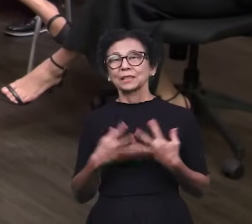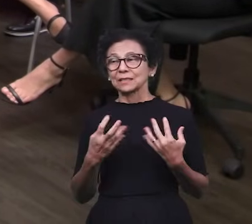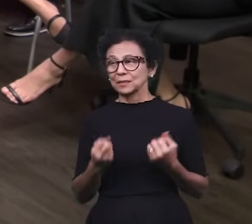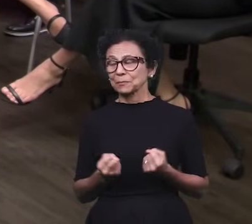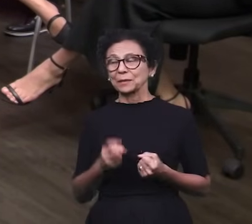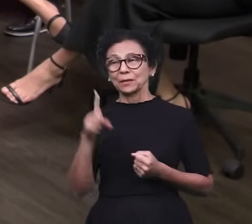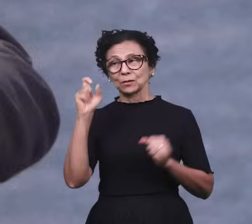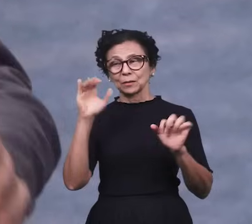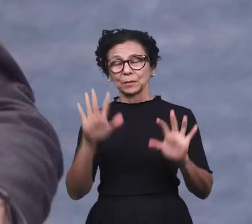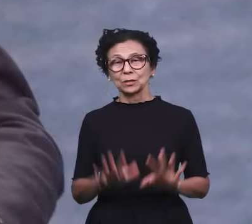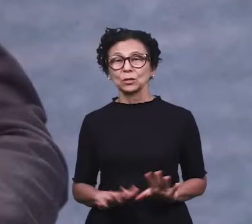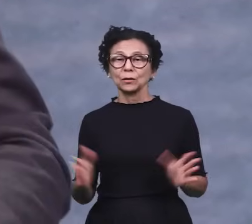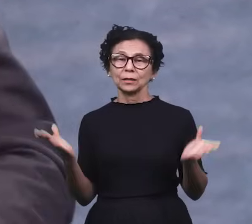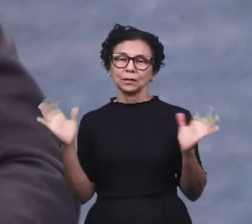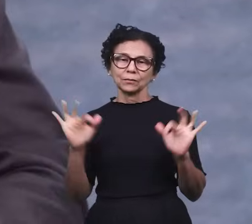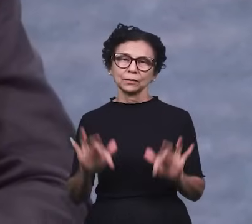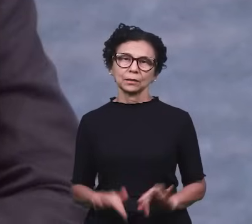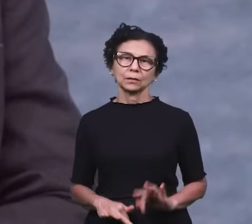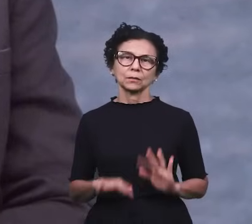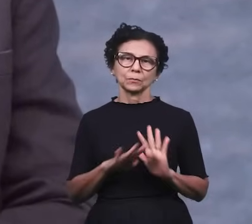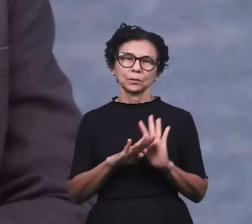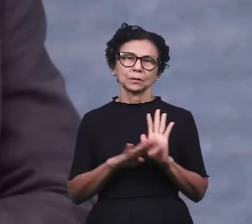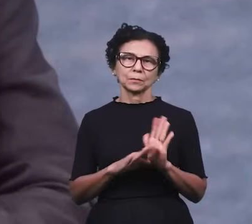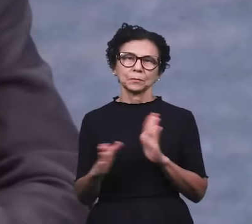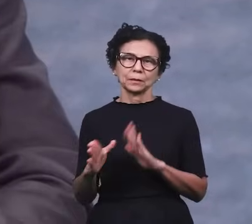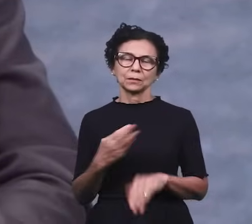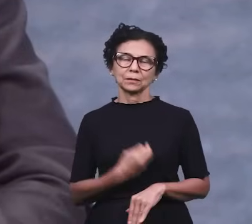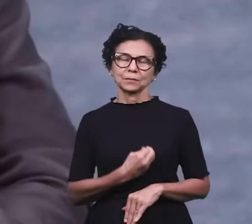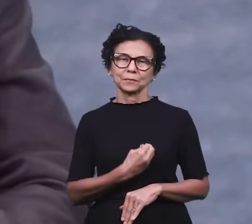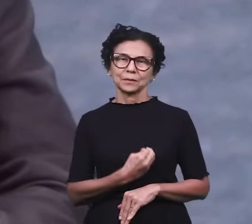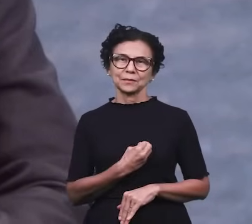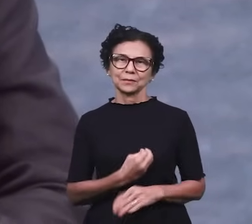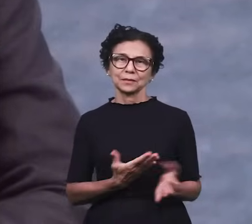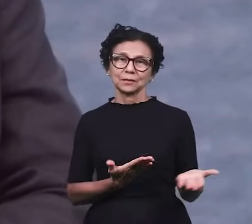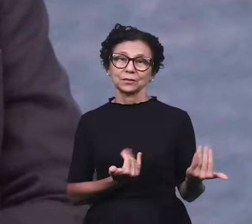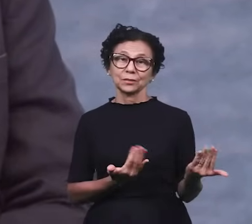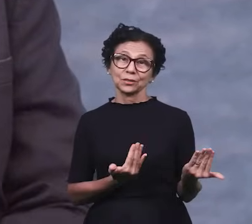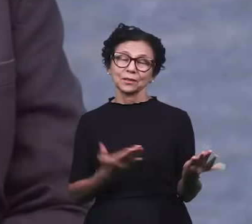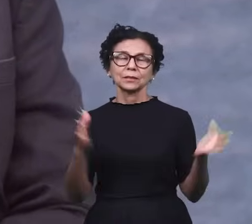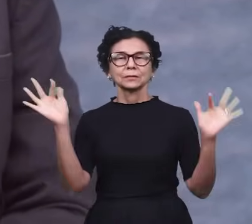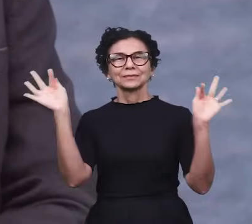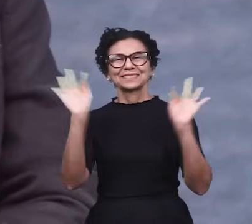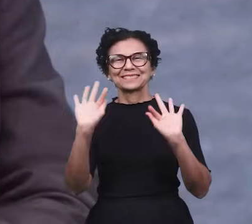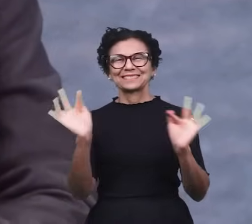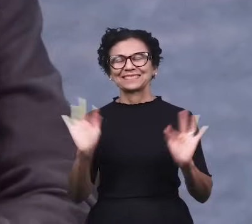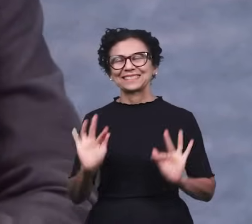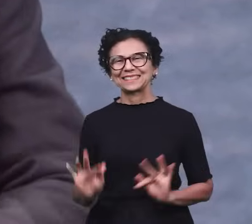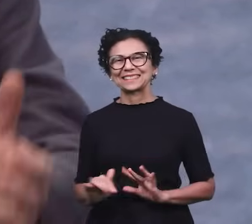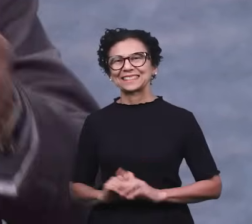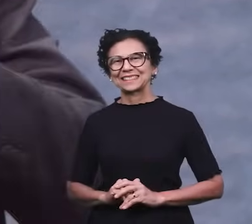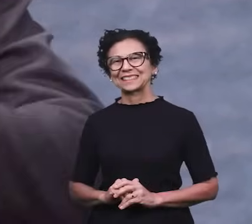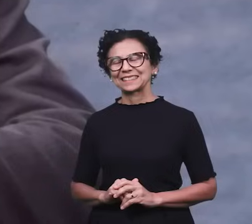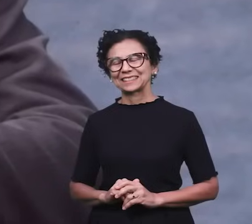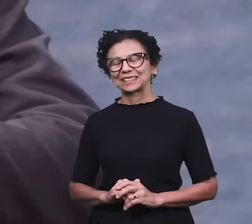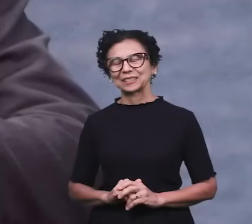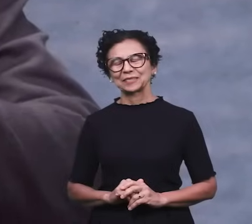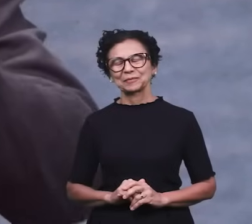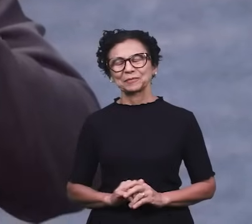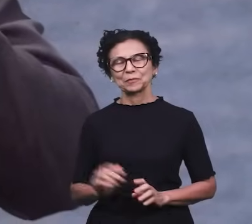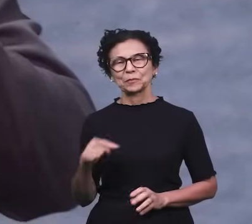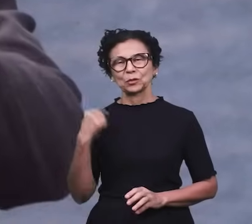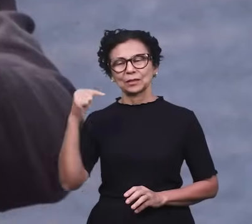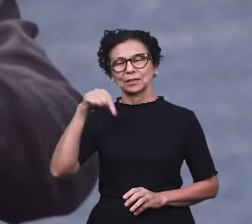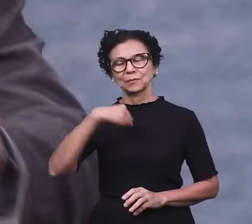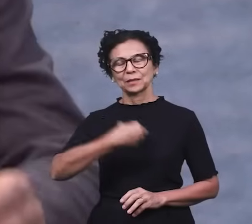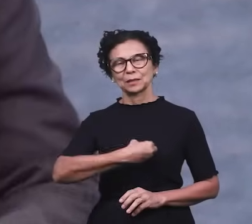abençoe. A gente chega então ao final de mais uma edição do programa Os Dias da Minha Mocidade. Felizes por estarmos aqui, felizes